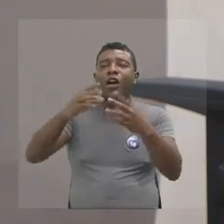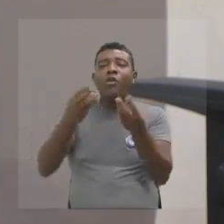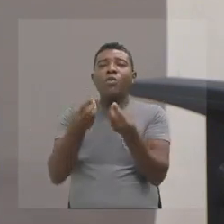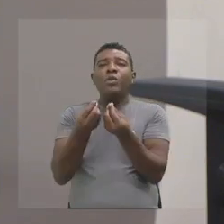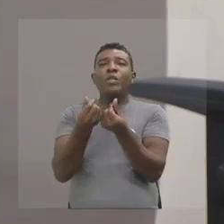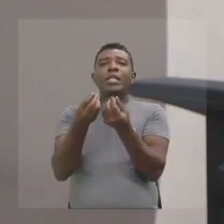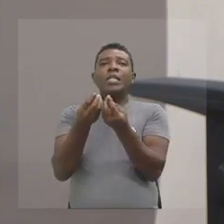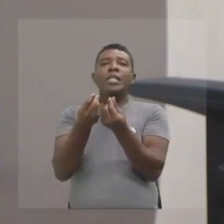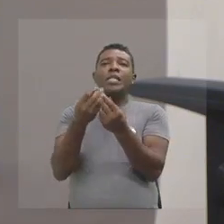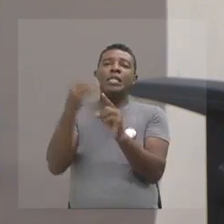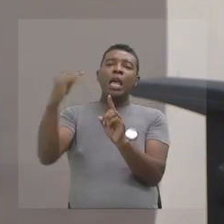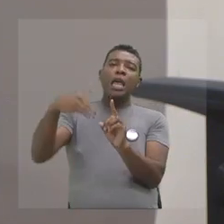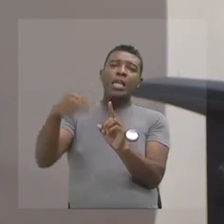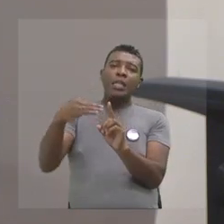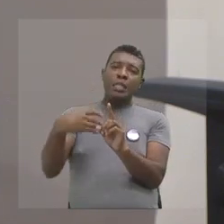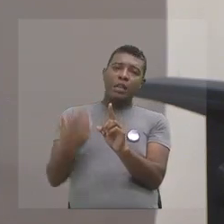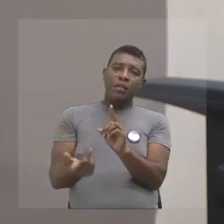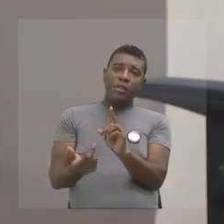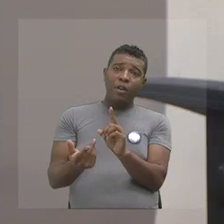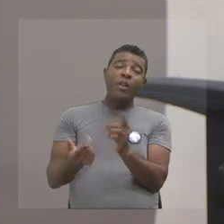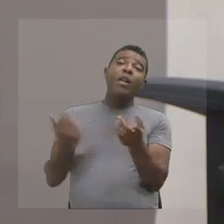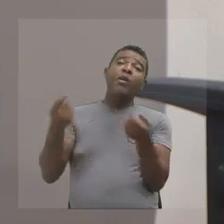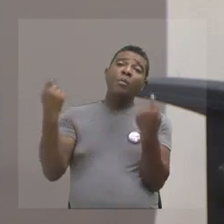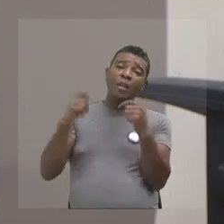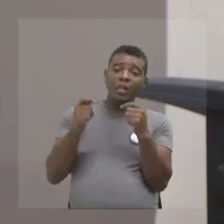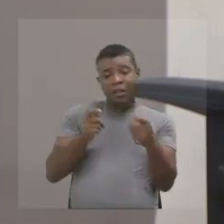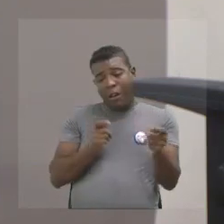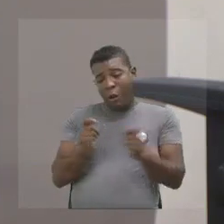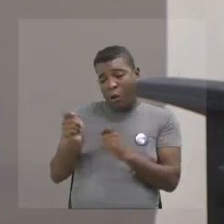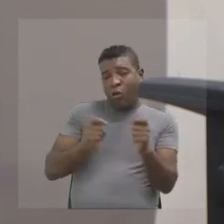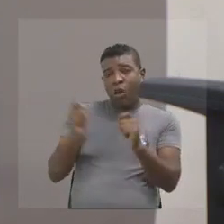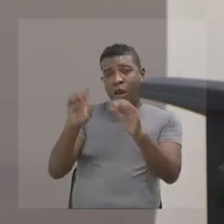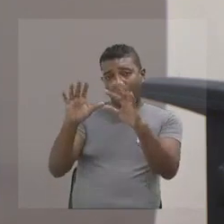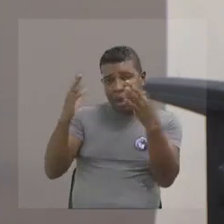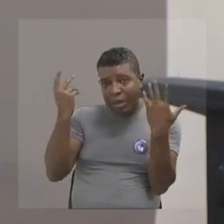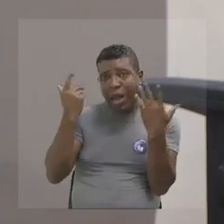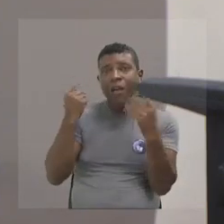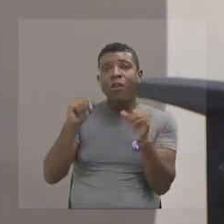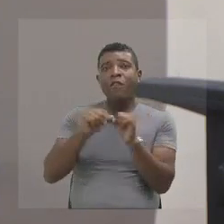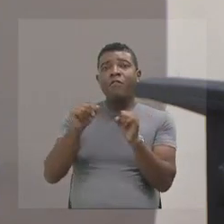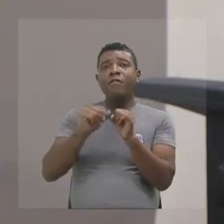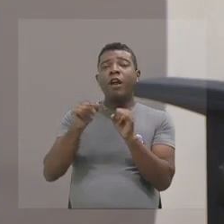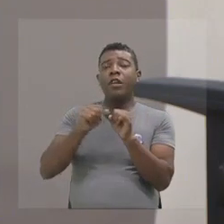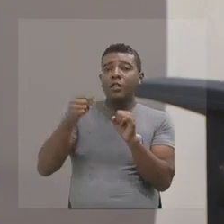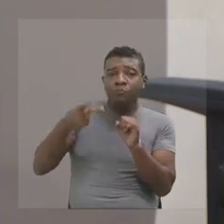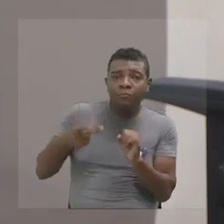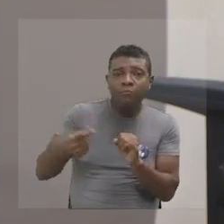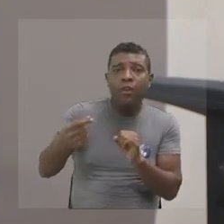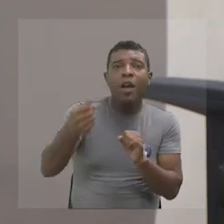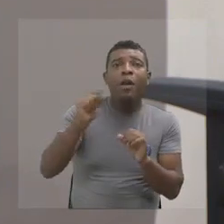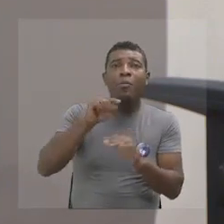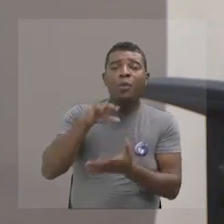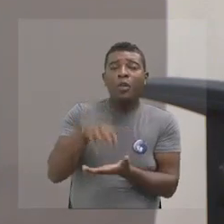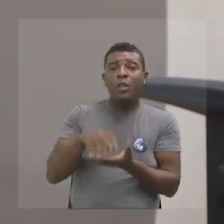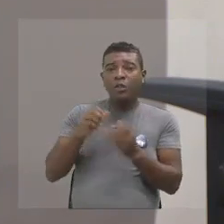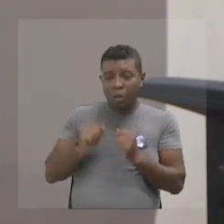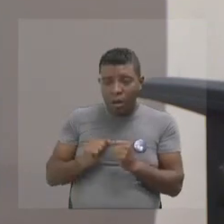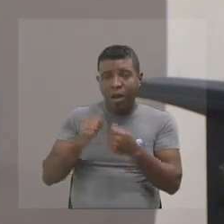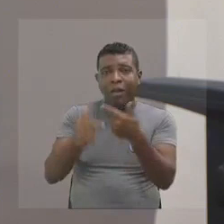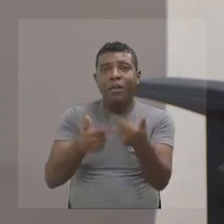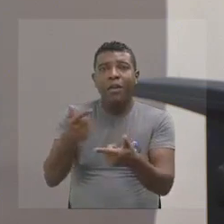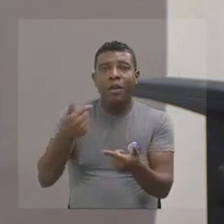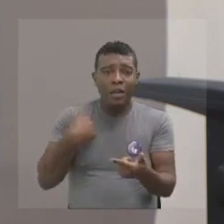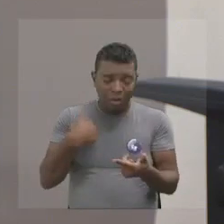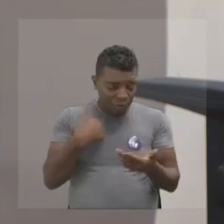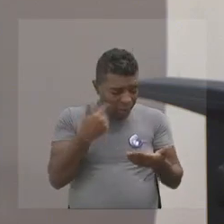ver como controles ambientais e devem ser instituídos de maneira efetiva para que o setor possa atuar eu não tenho aqui os